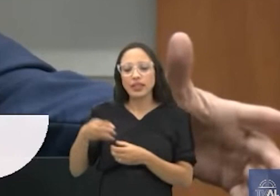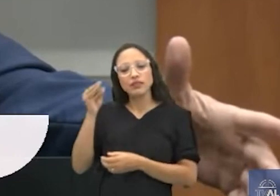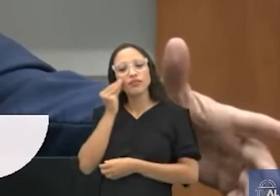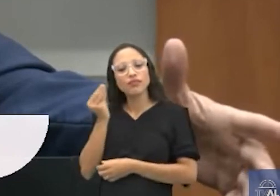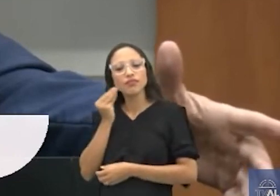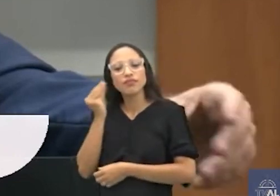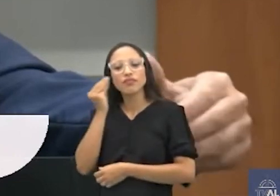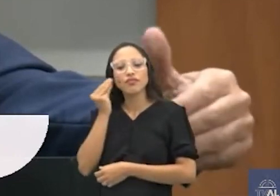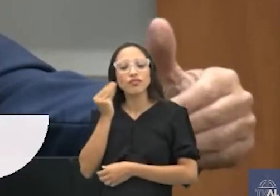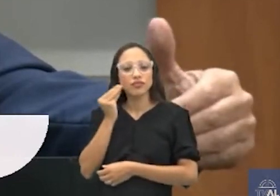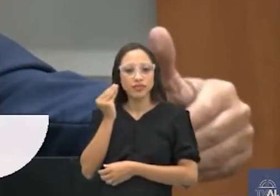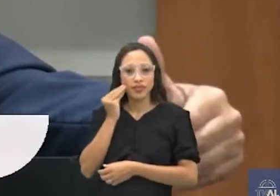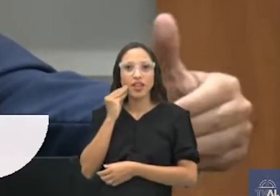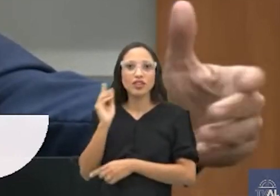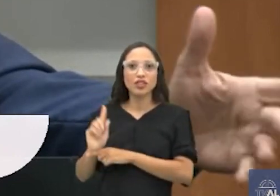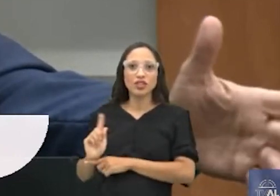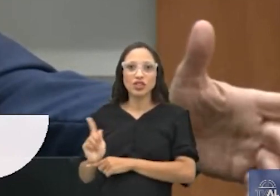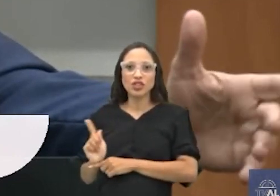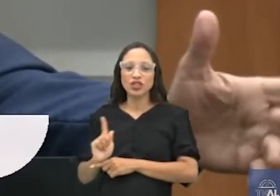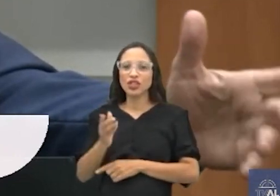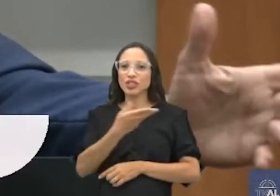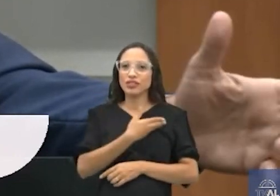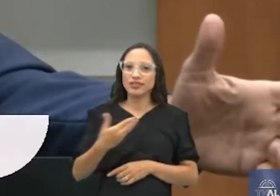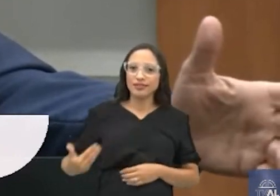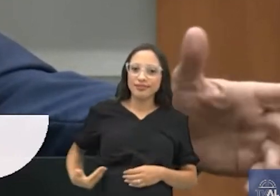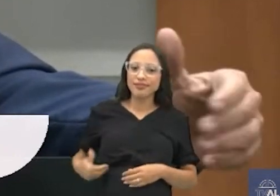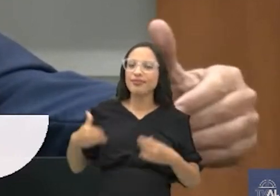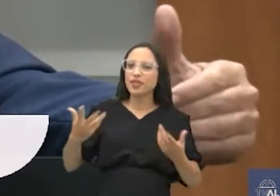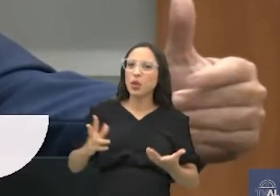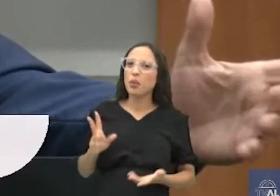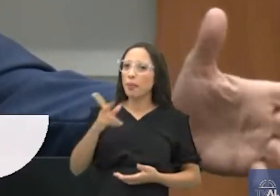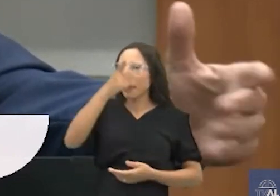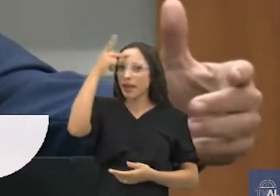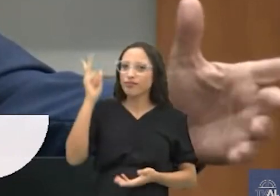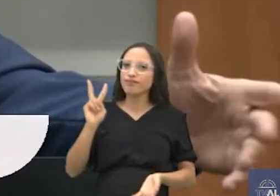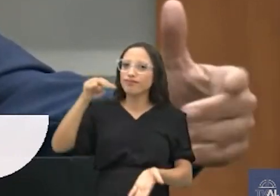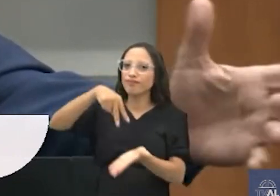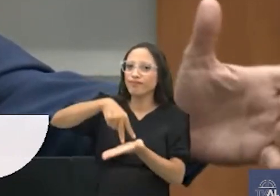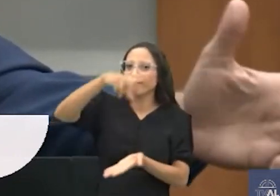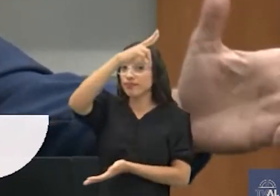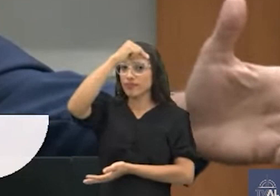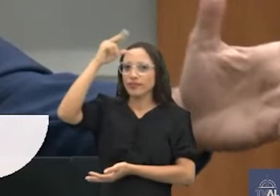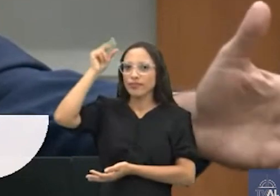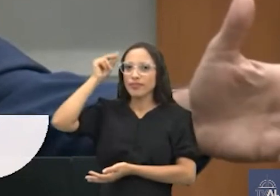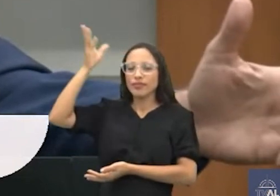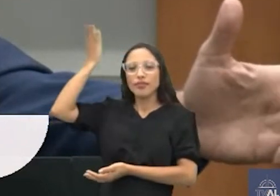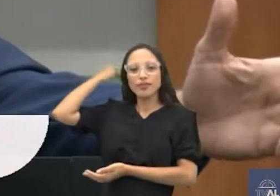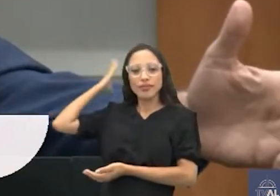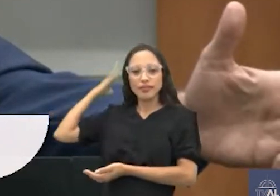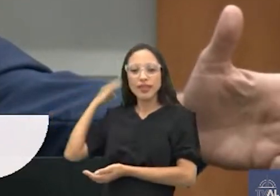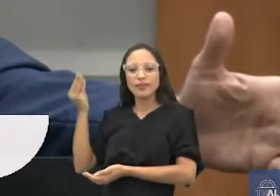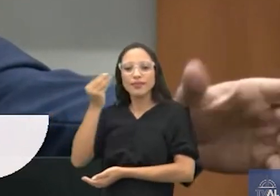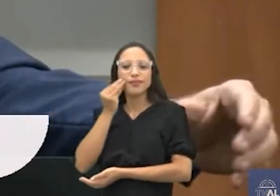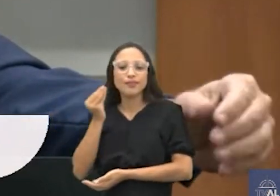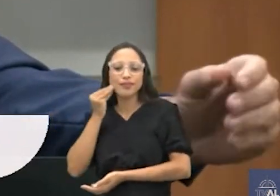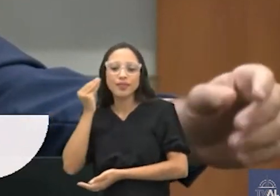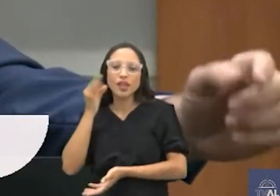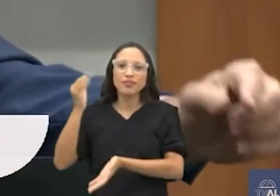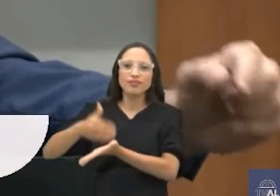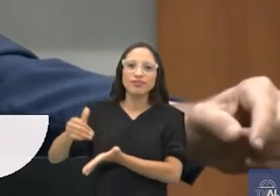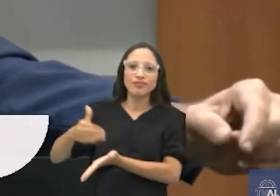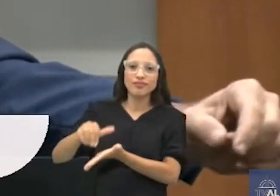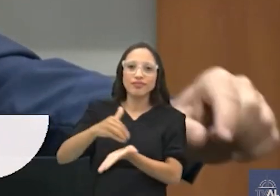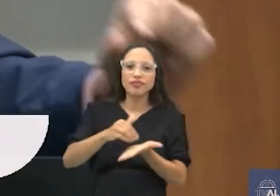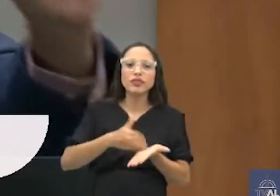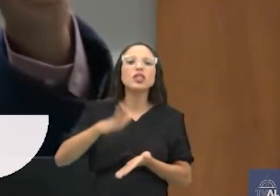quem for gestor público com a experiência de quem esteve à frente de prefeituras com a experiência de quem teve a frente do secretarias e